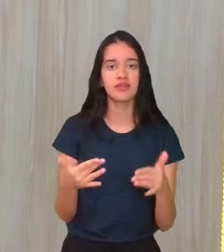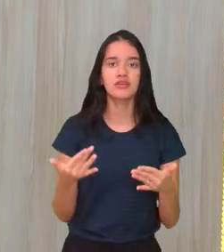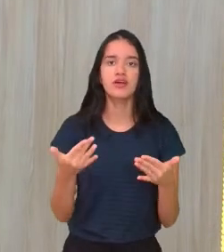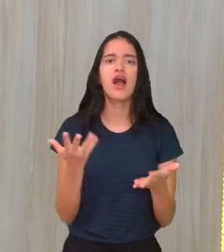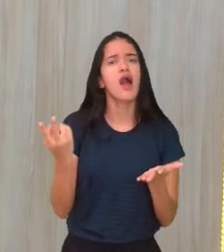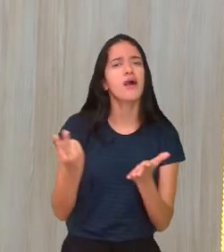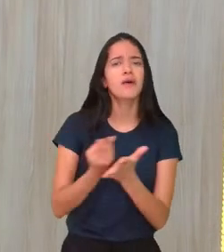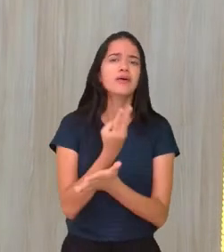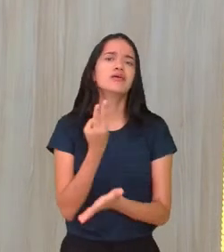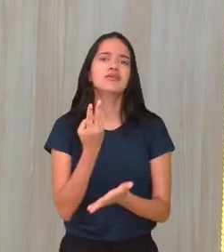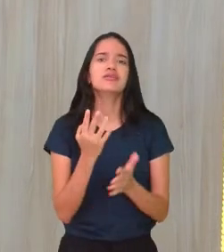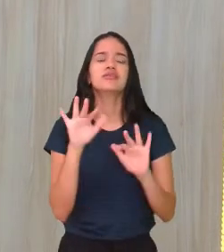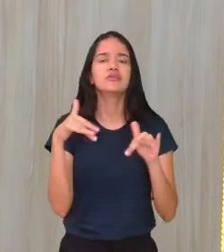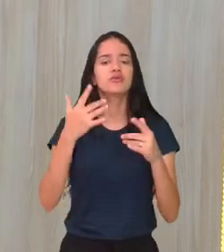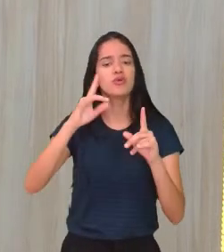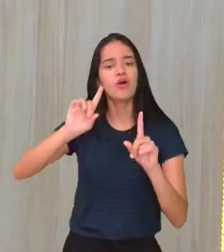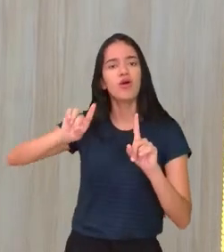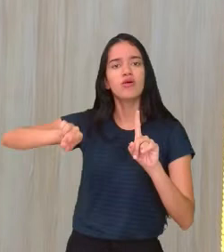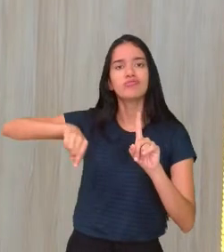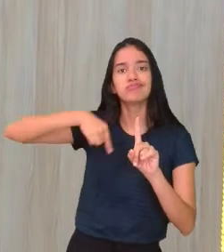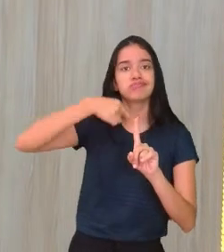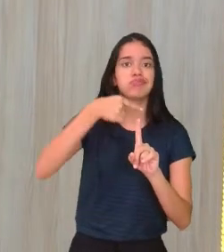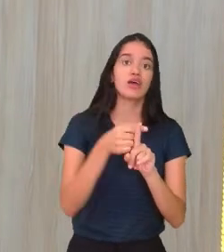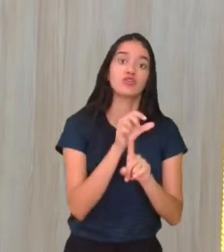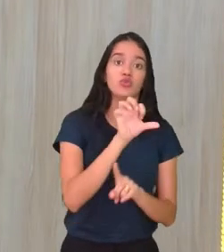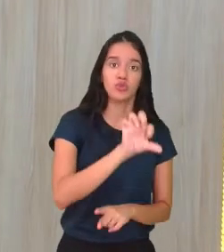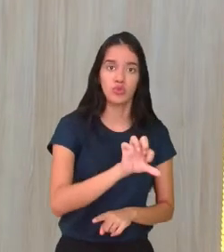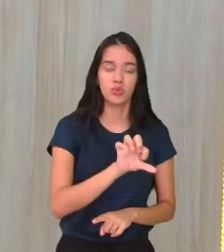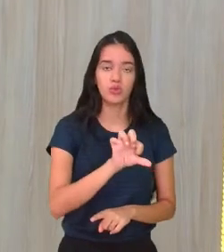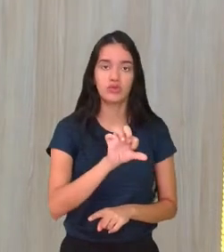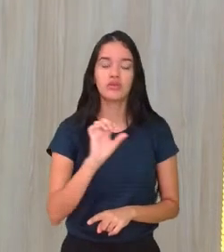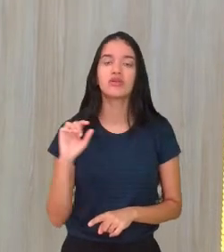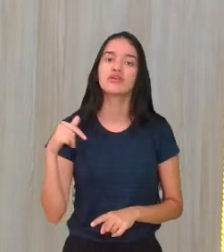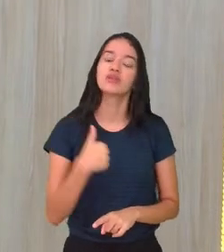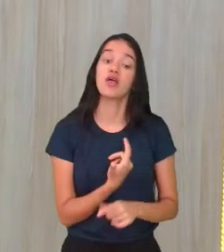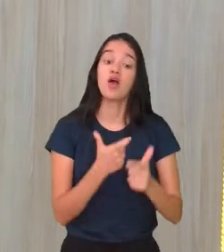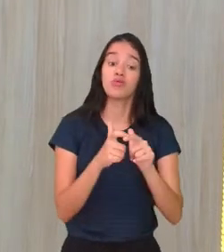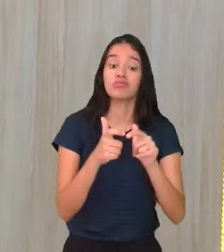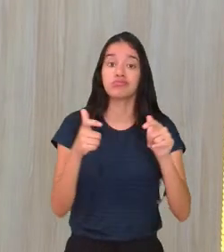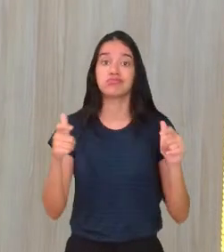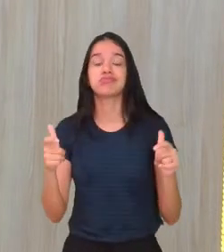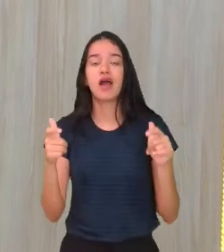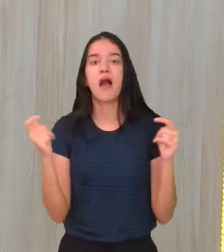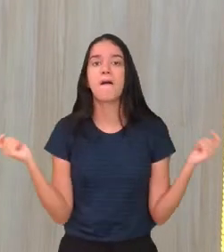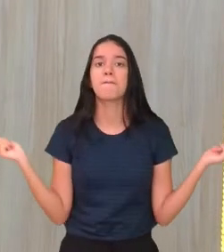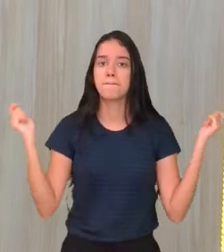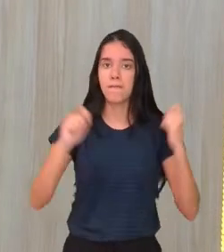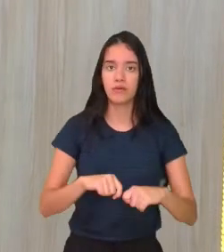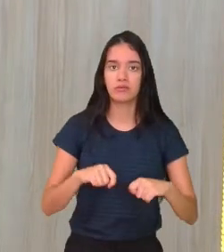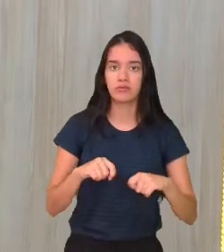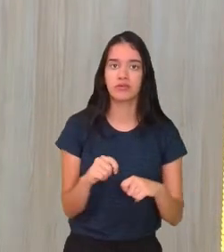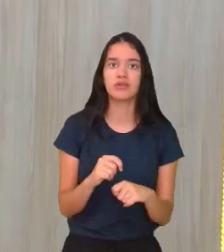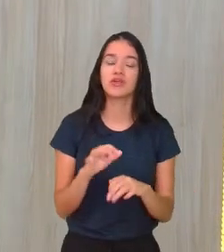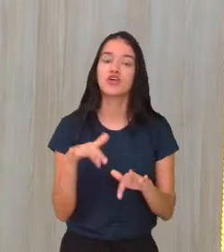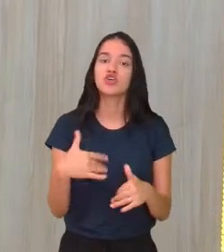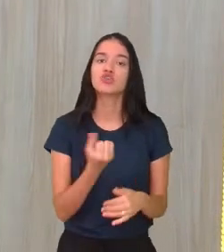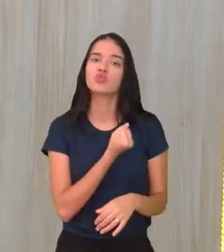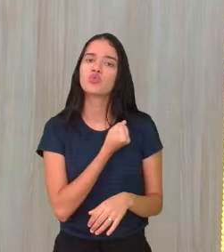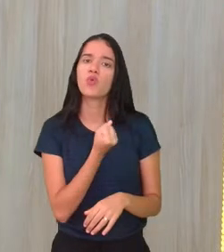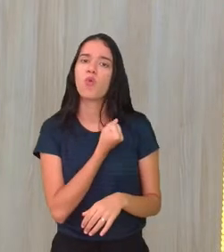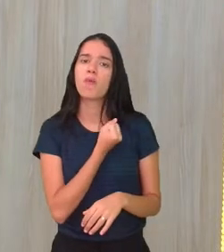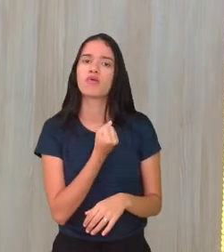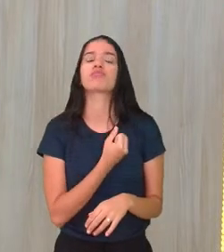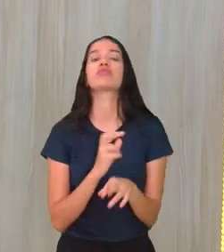isso acontece quando a gente adiciona o número 9 ali, a gente está aumentando as possibilidades de números